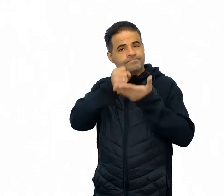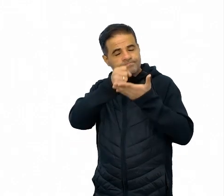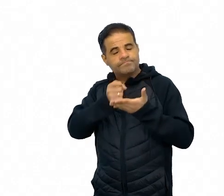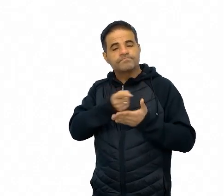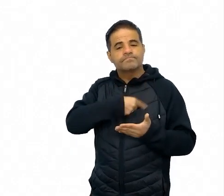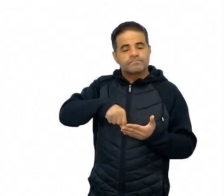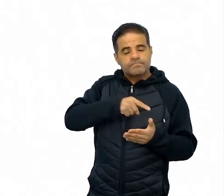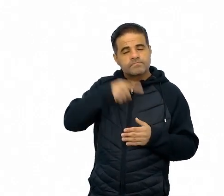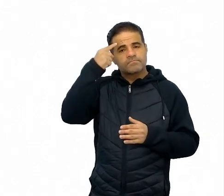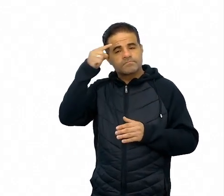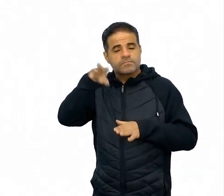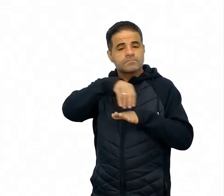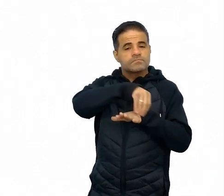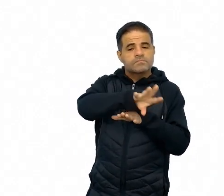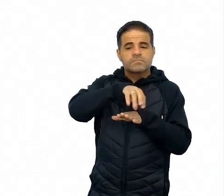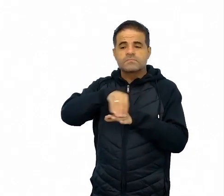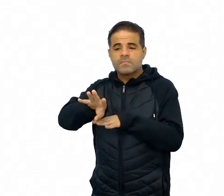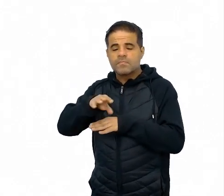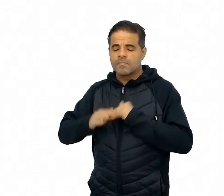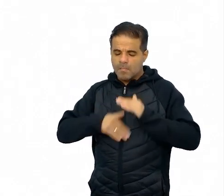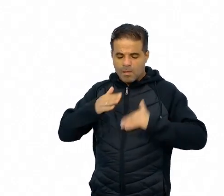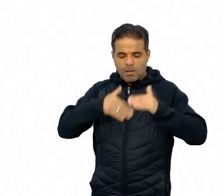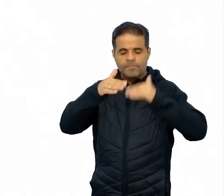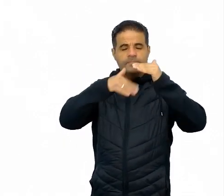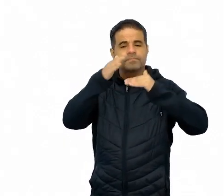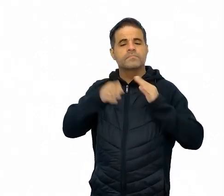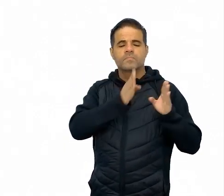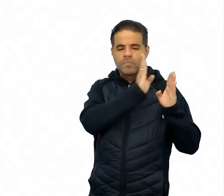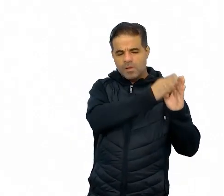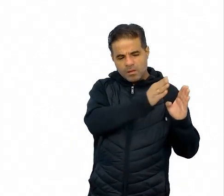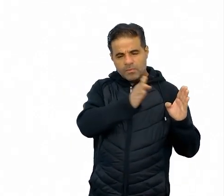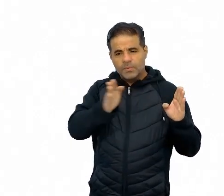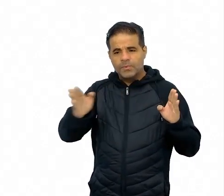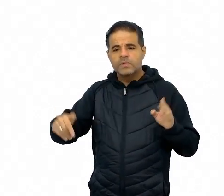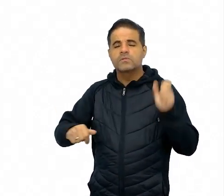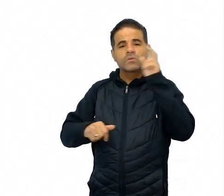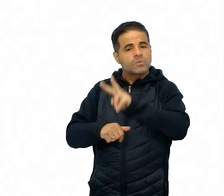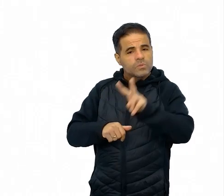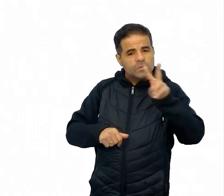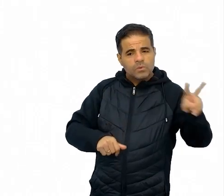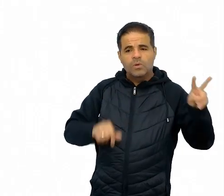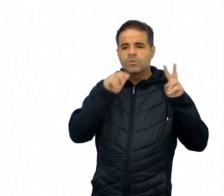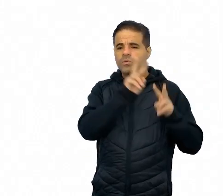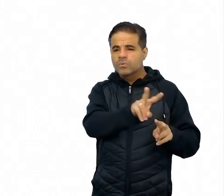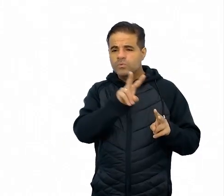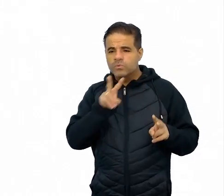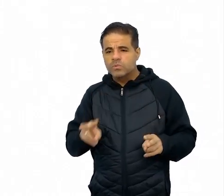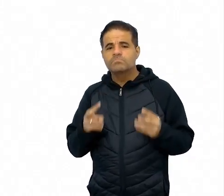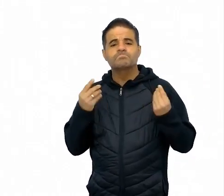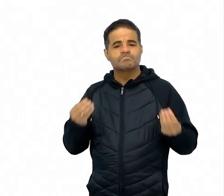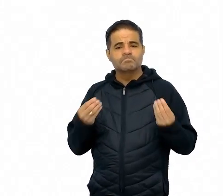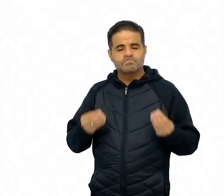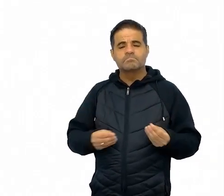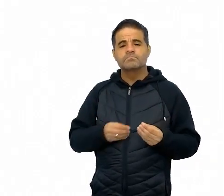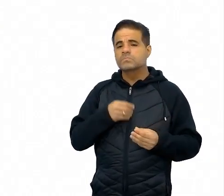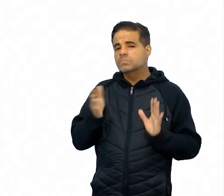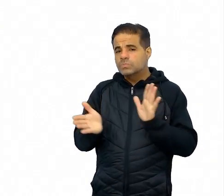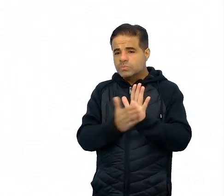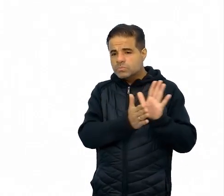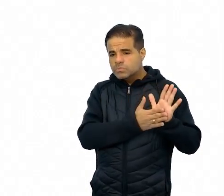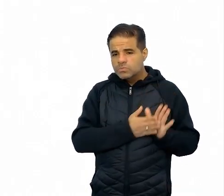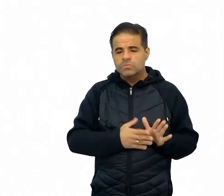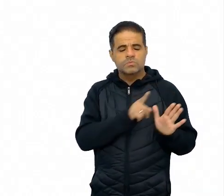gente dá ideias, como a gente pode estar desenvolvendo essa sequência, olhando sempre para o que foi proposto